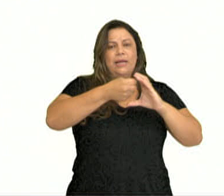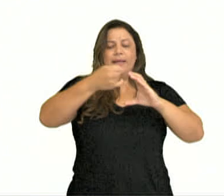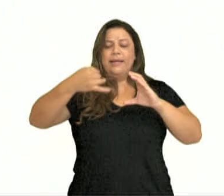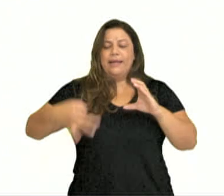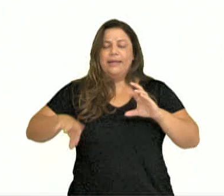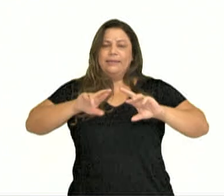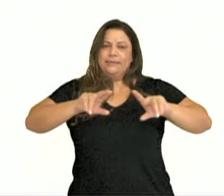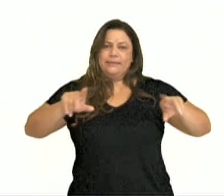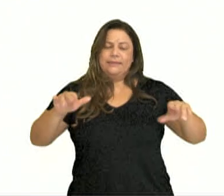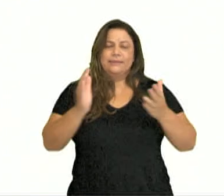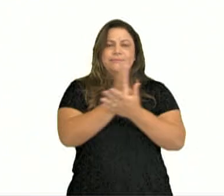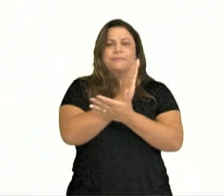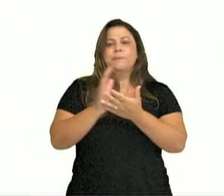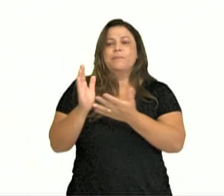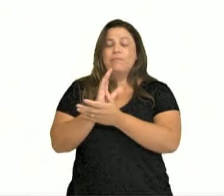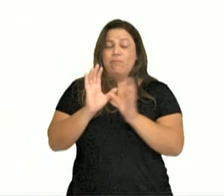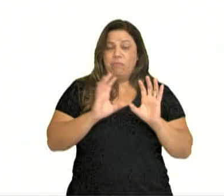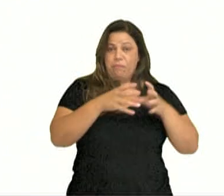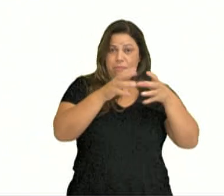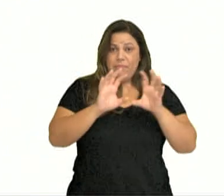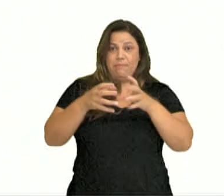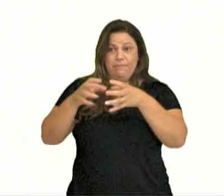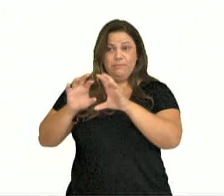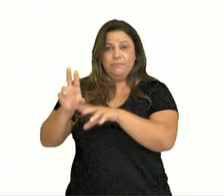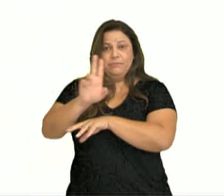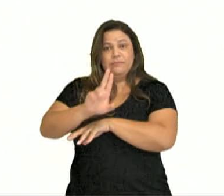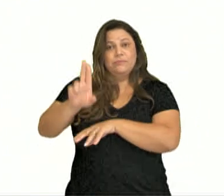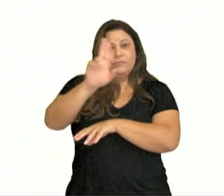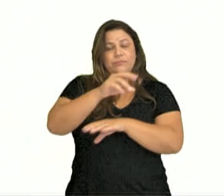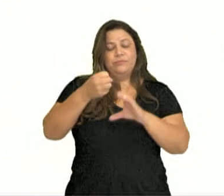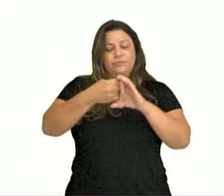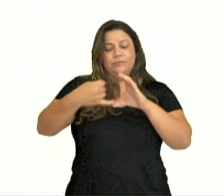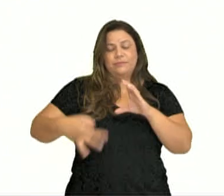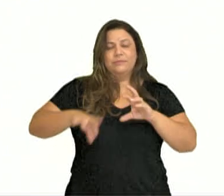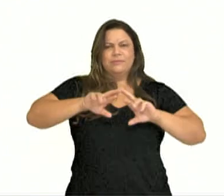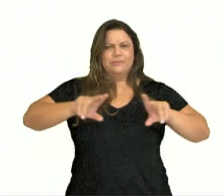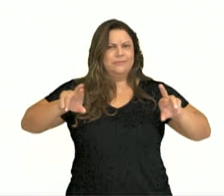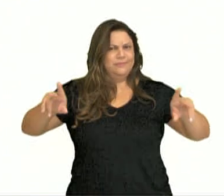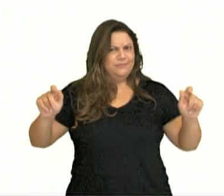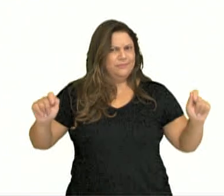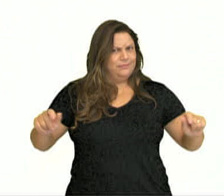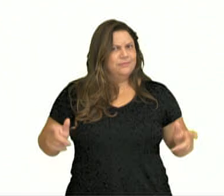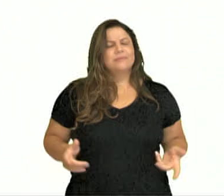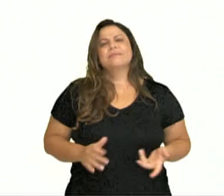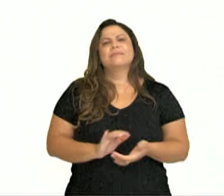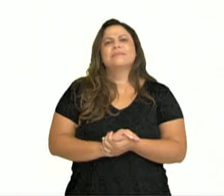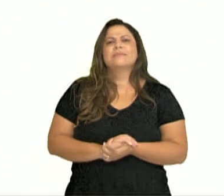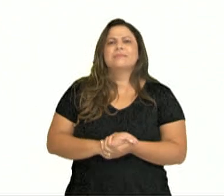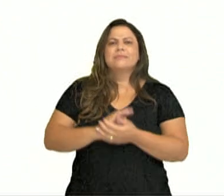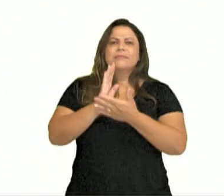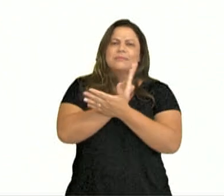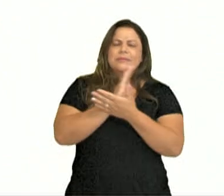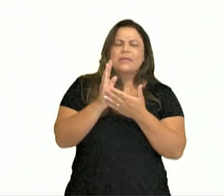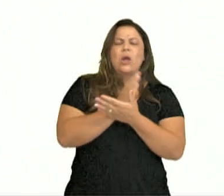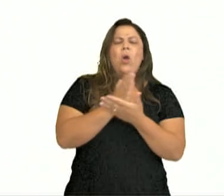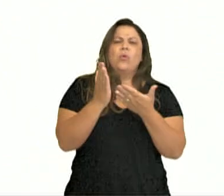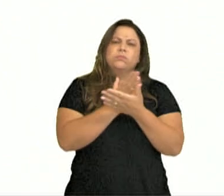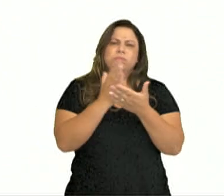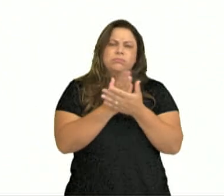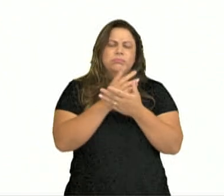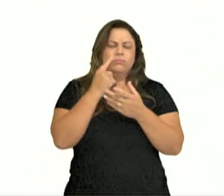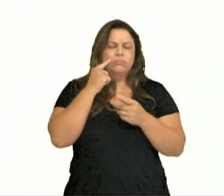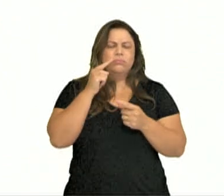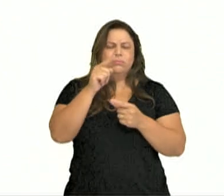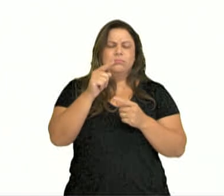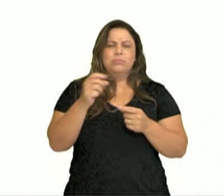uma classificação onde são utilizados outros critérios, outras características e alguns livros já vêm abordando essa